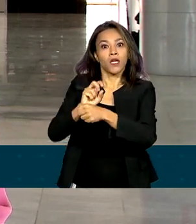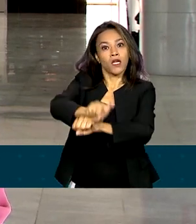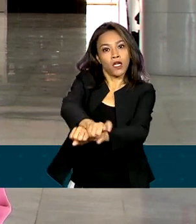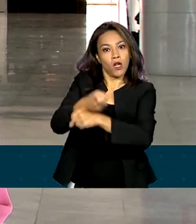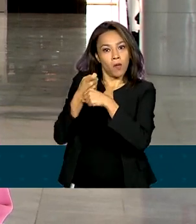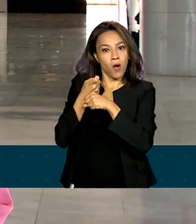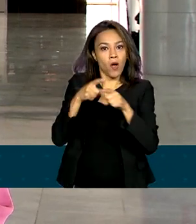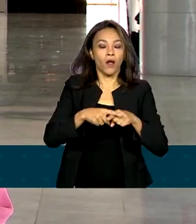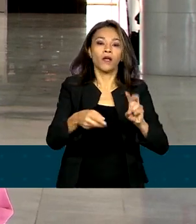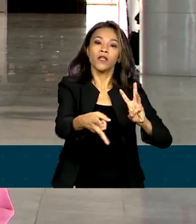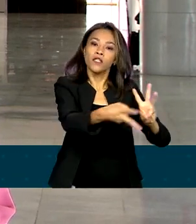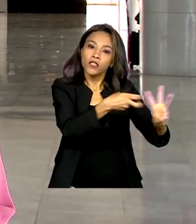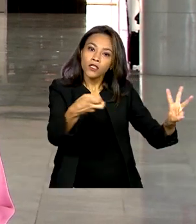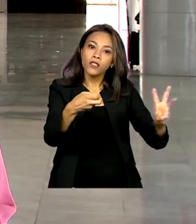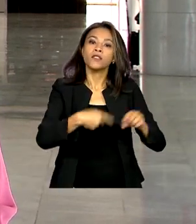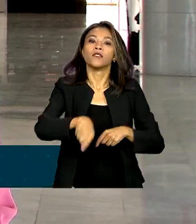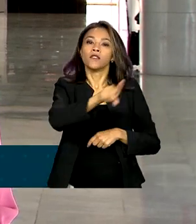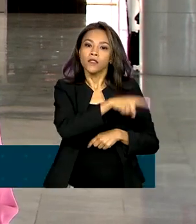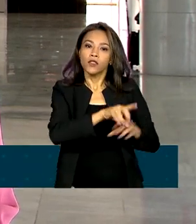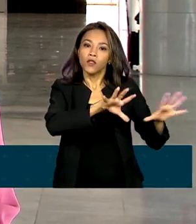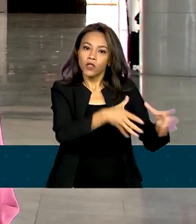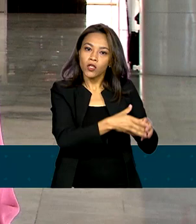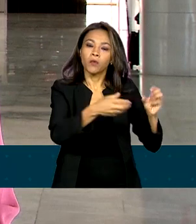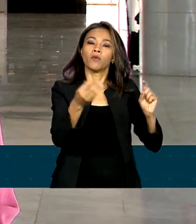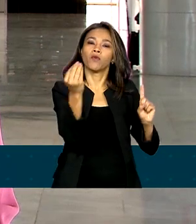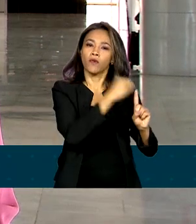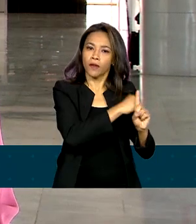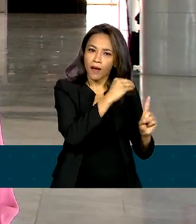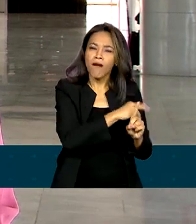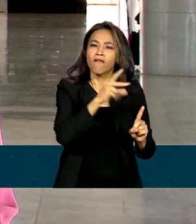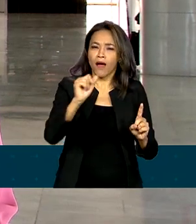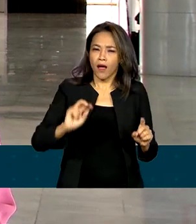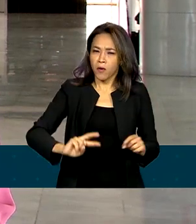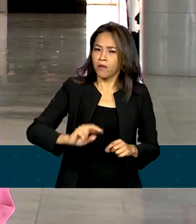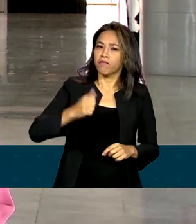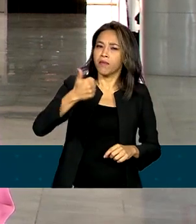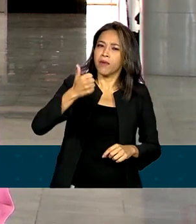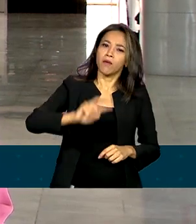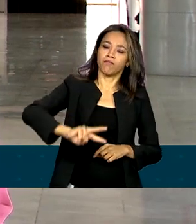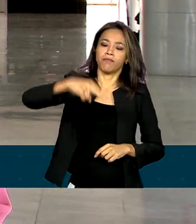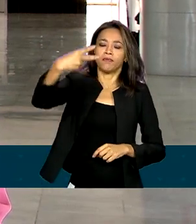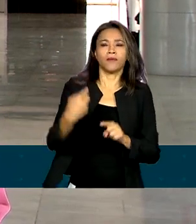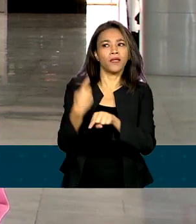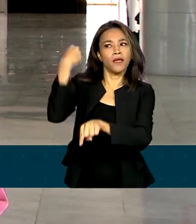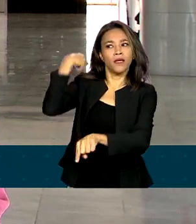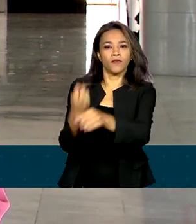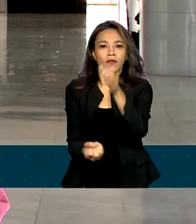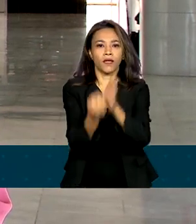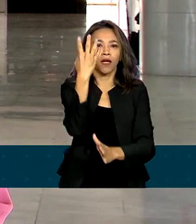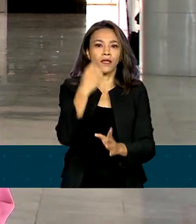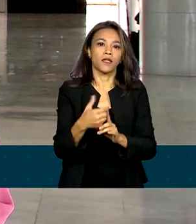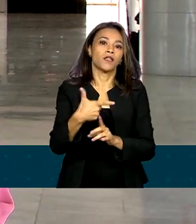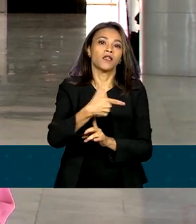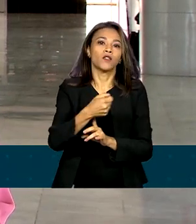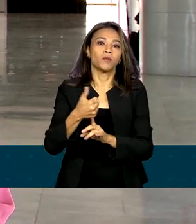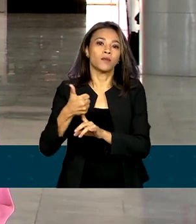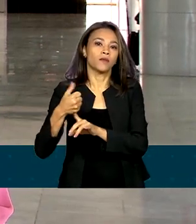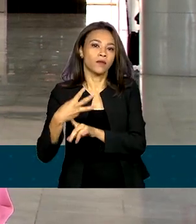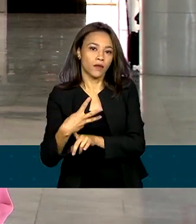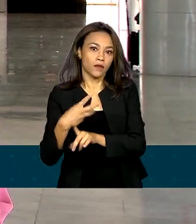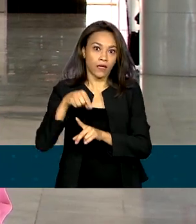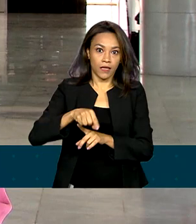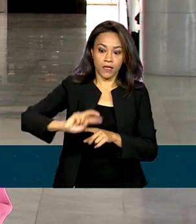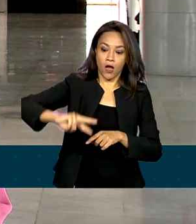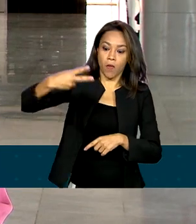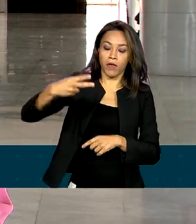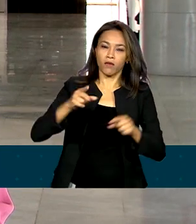situação de vulnerabilidade, vai ganhar o primeiro reajuste desde que foi criada em 2013. O aumento